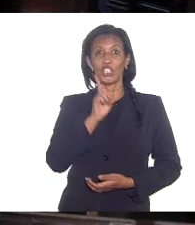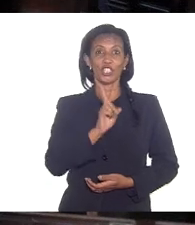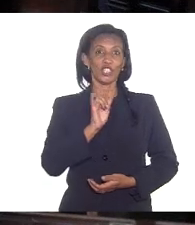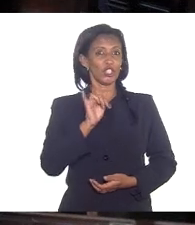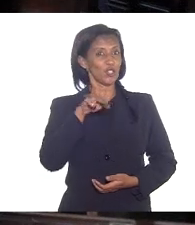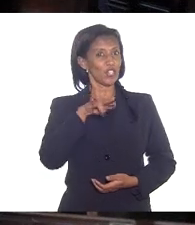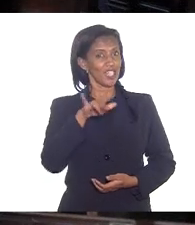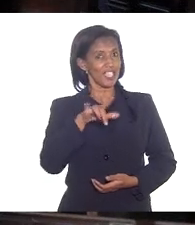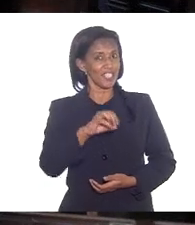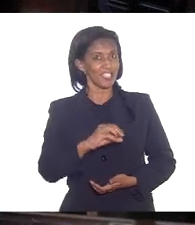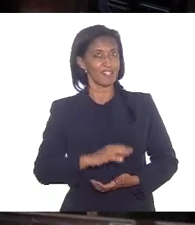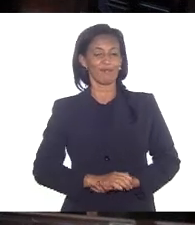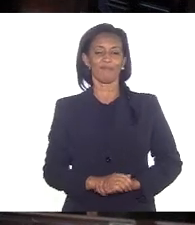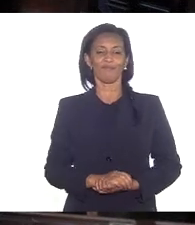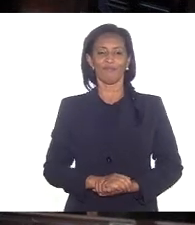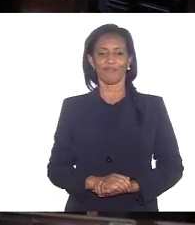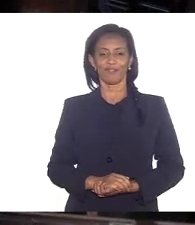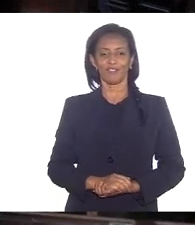Dionísio